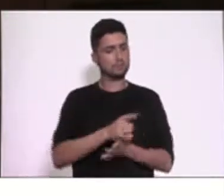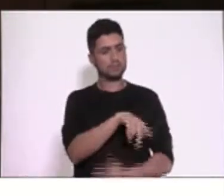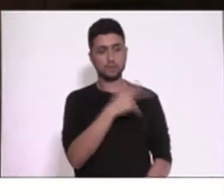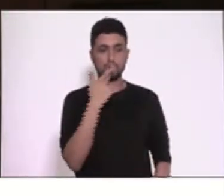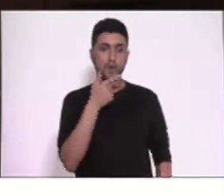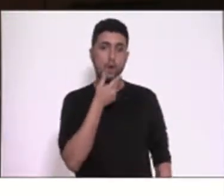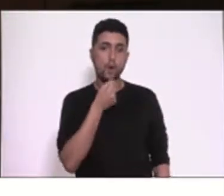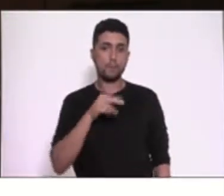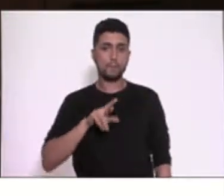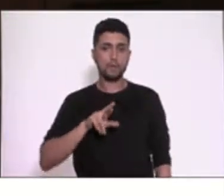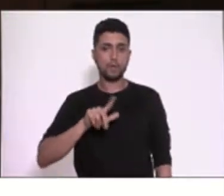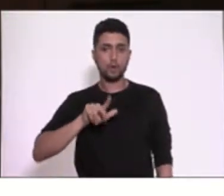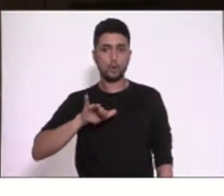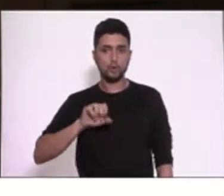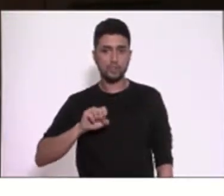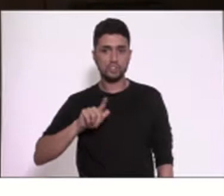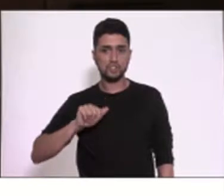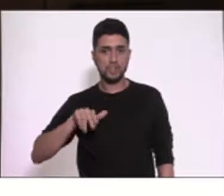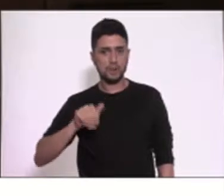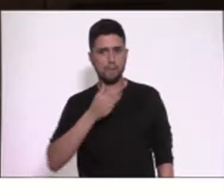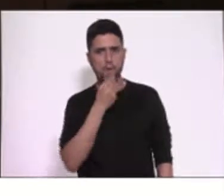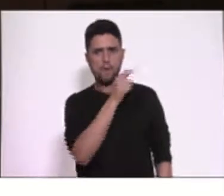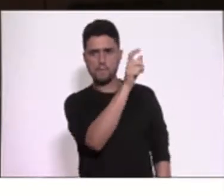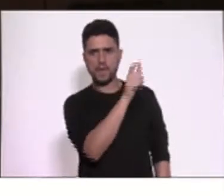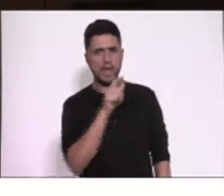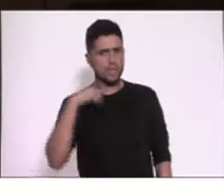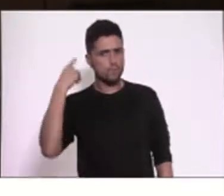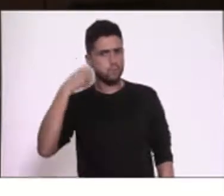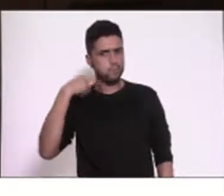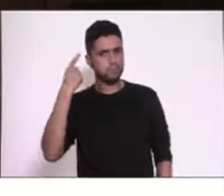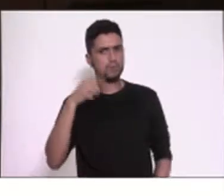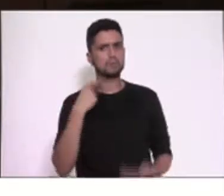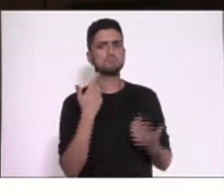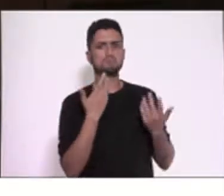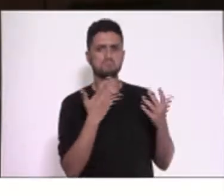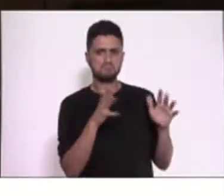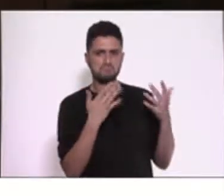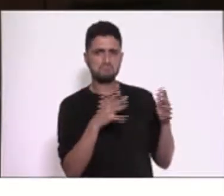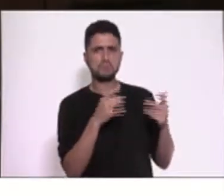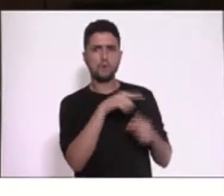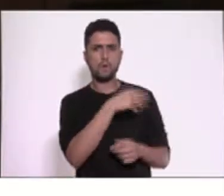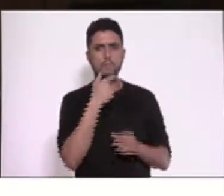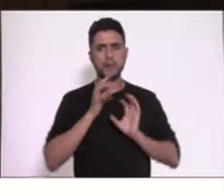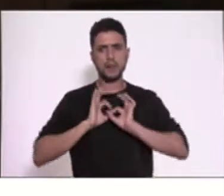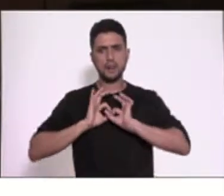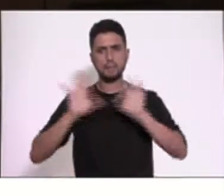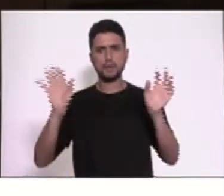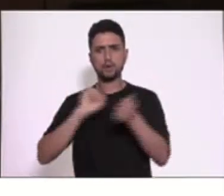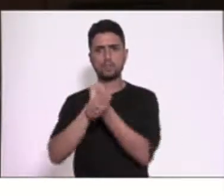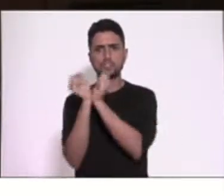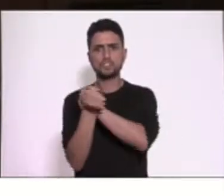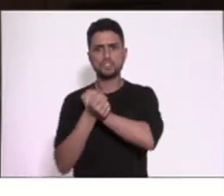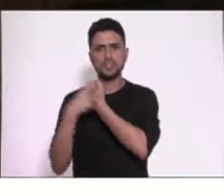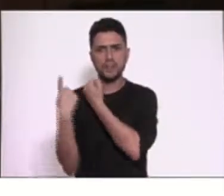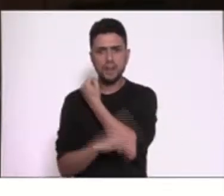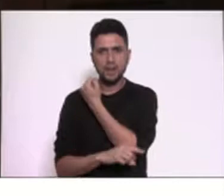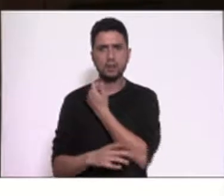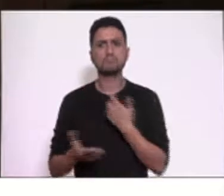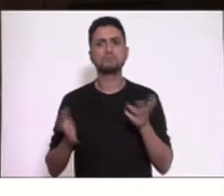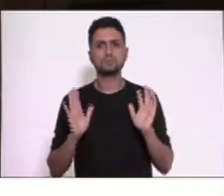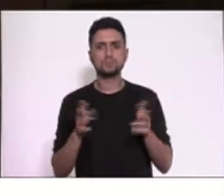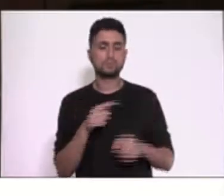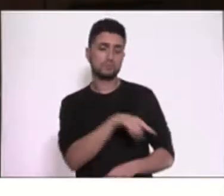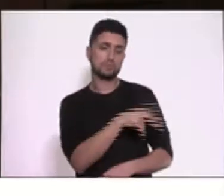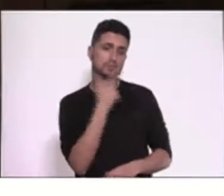excelente advogado, que liberou 500 escravos. Vocês não dão os louros que a história